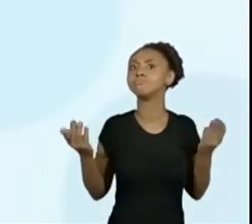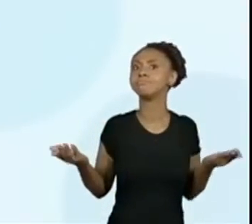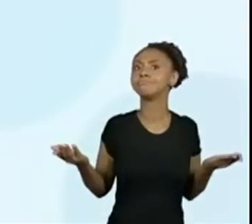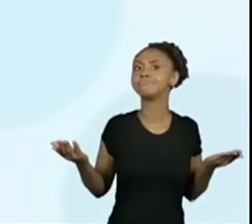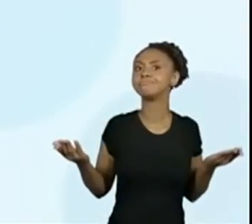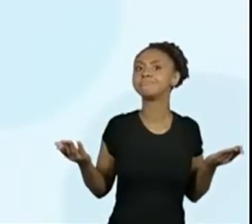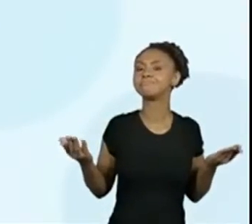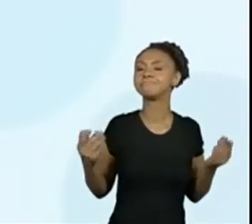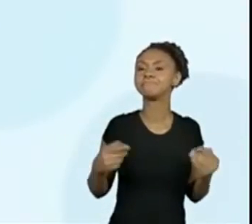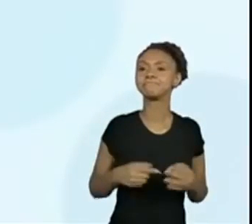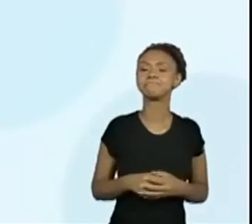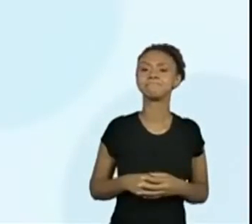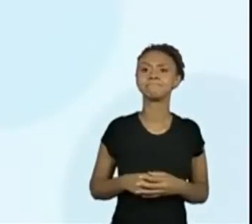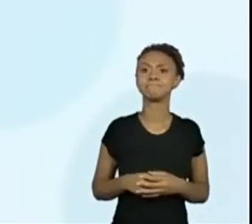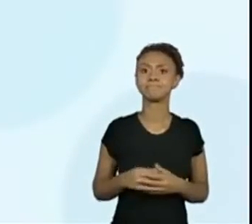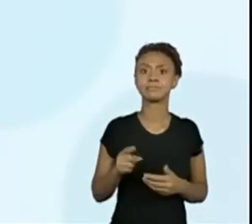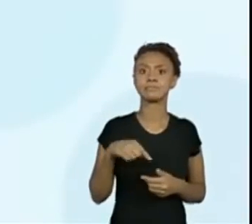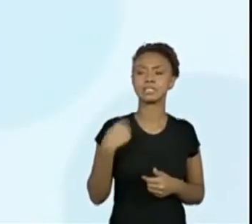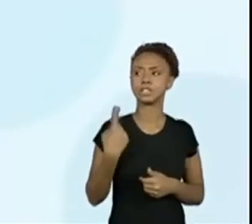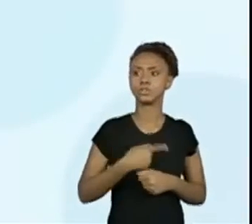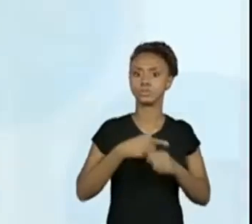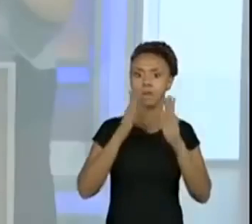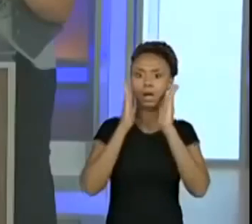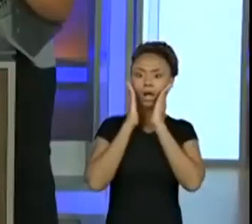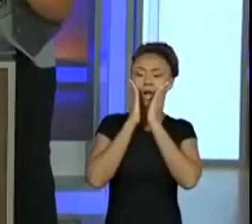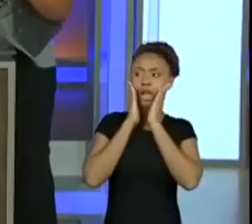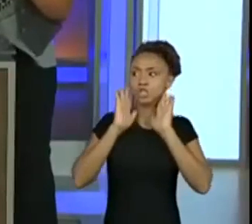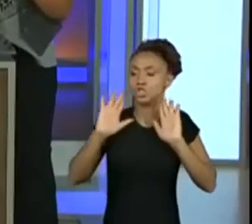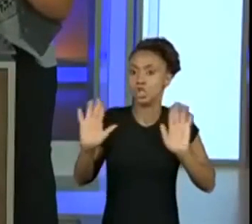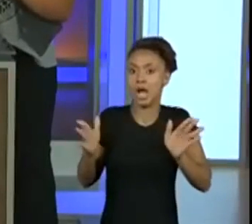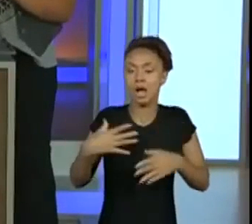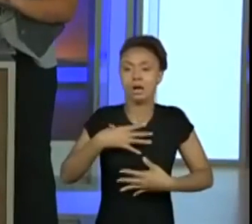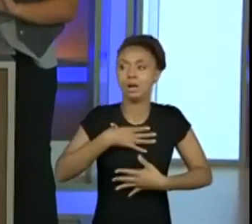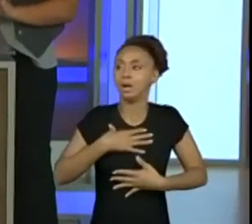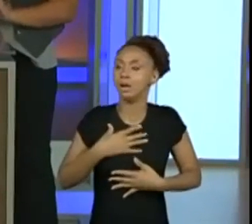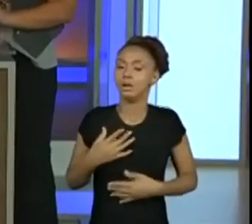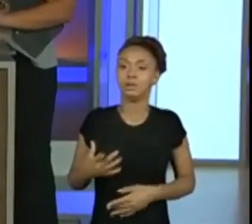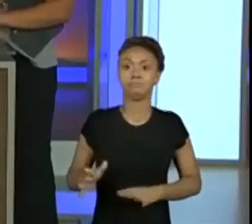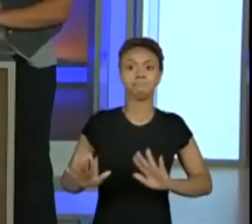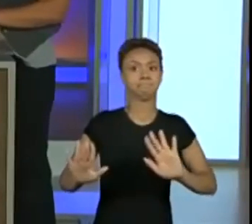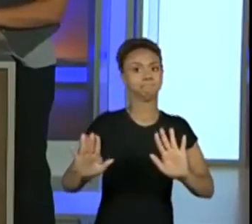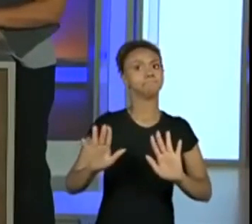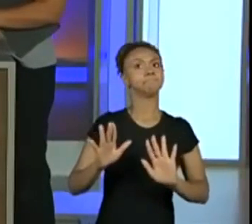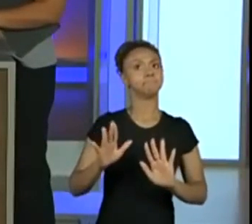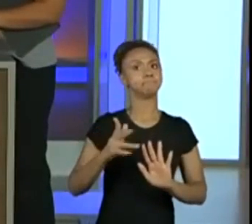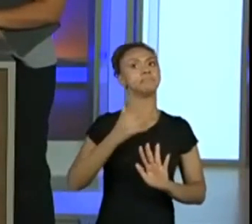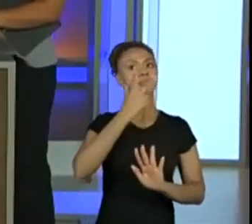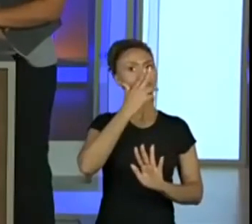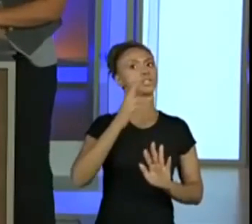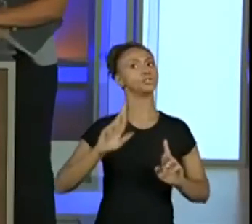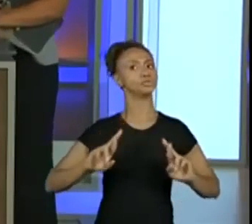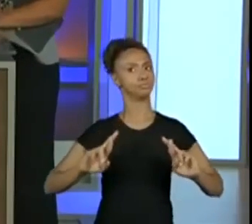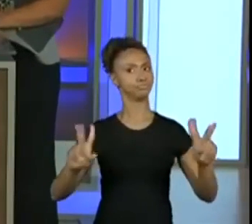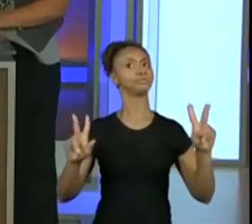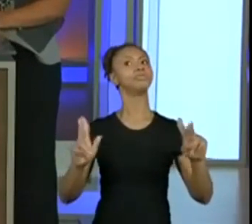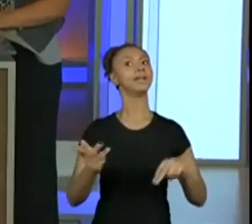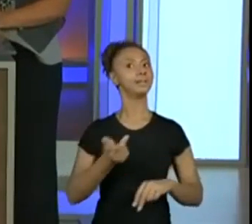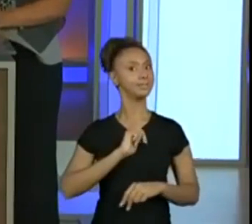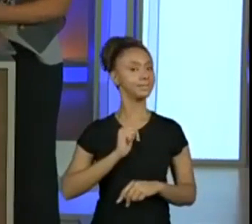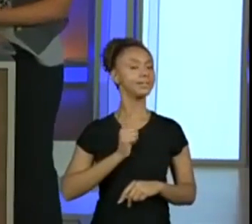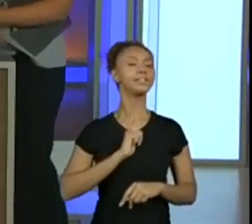Olha só, se a gente já ficou horrorizado com esses preços, professora, é sinal que eles têm uma diferença. Sim. Se eles